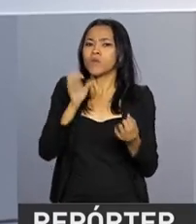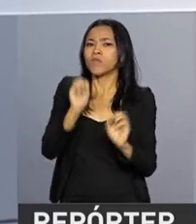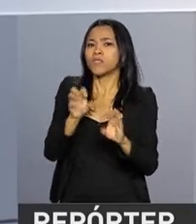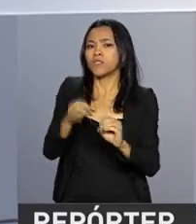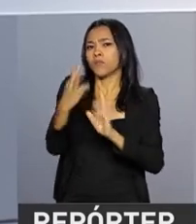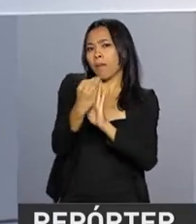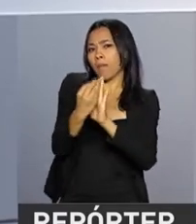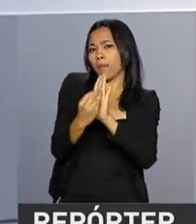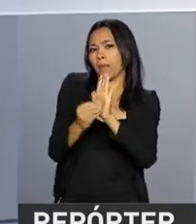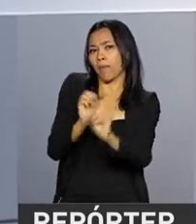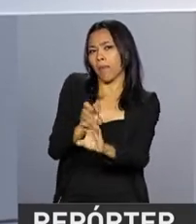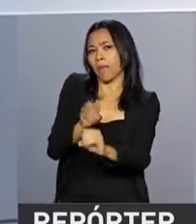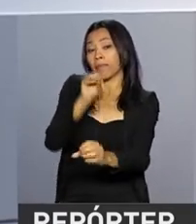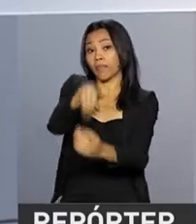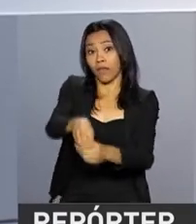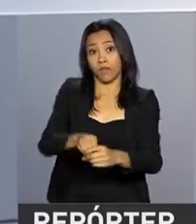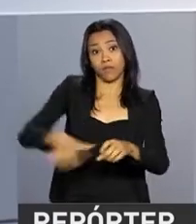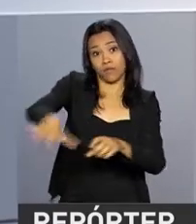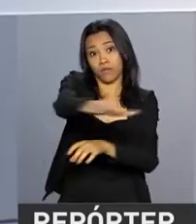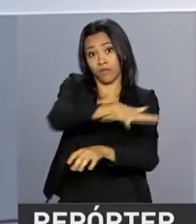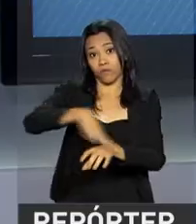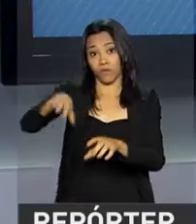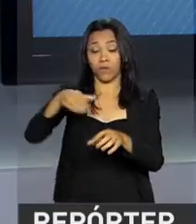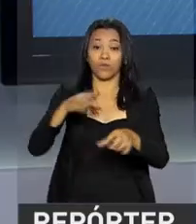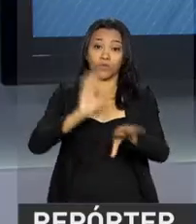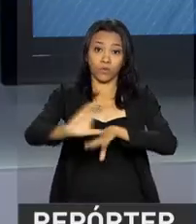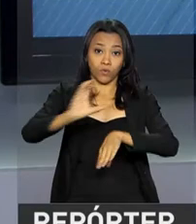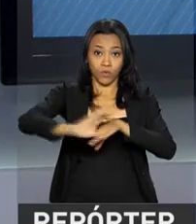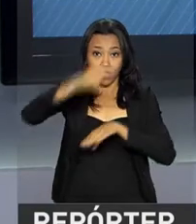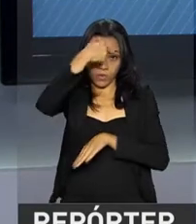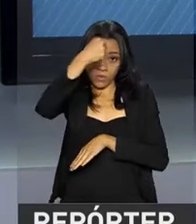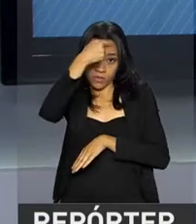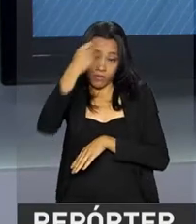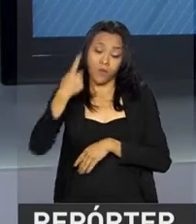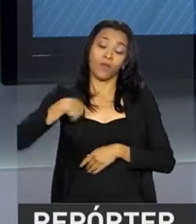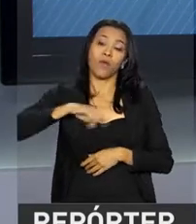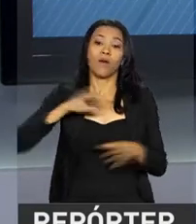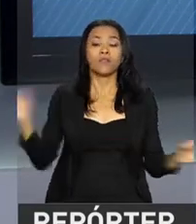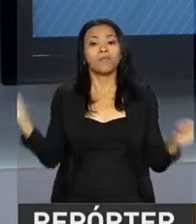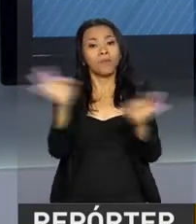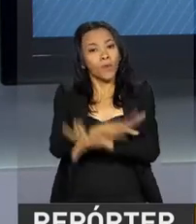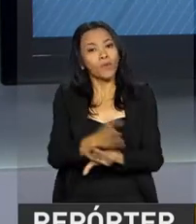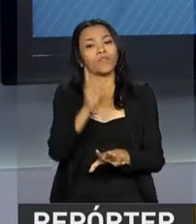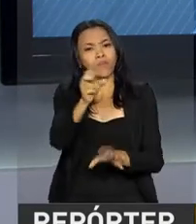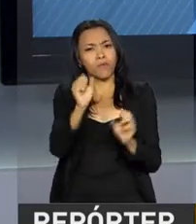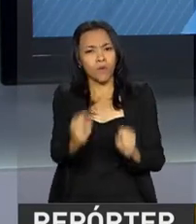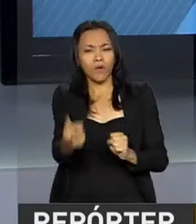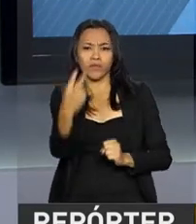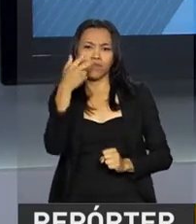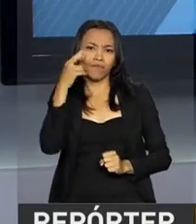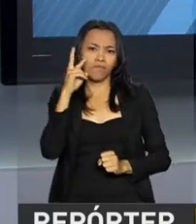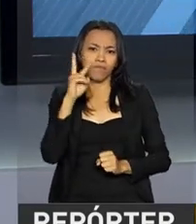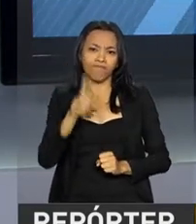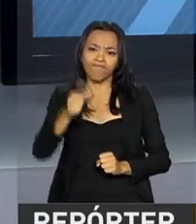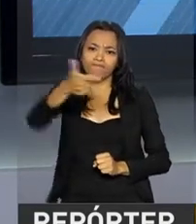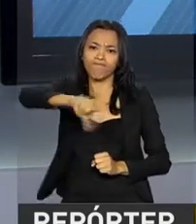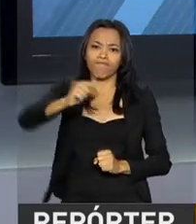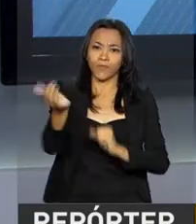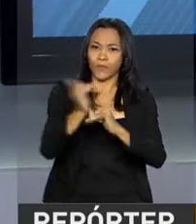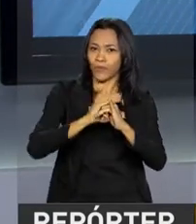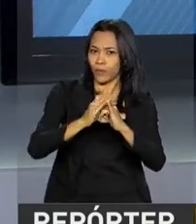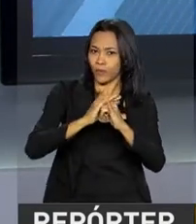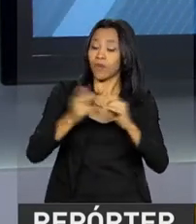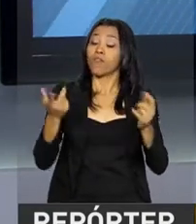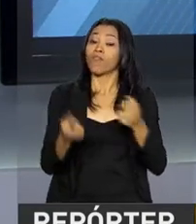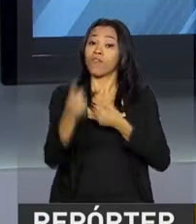previstos nos cursos de graduação nós ficamos por aqui você pode rever as reportagens no youtube voltamos às